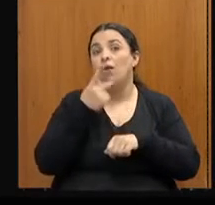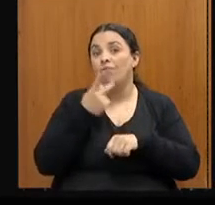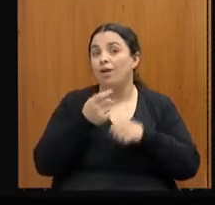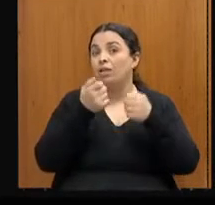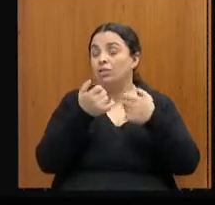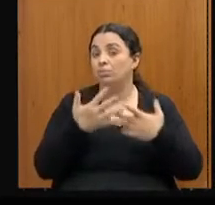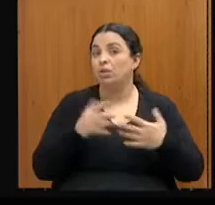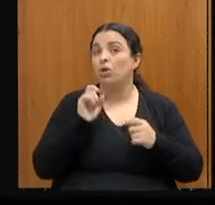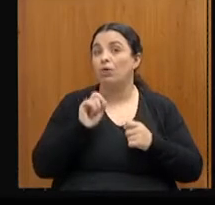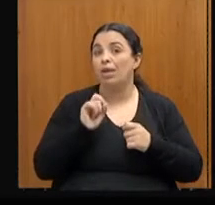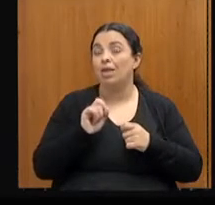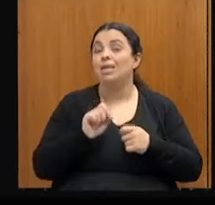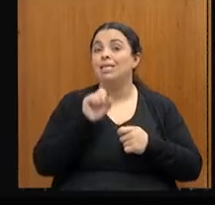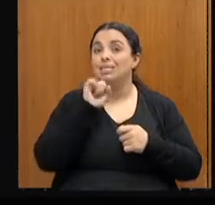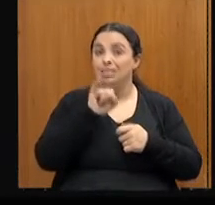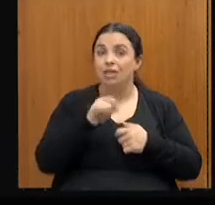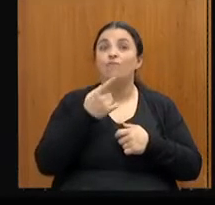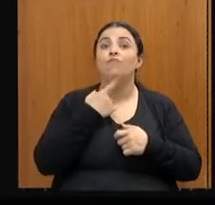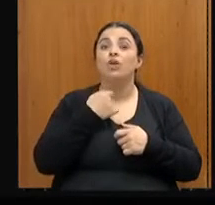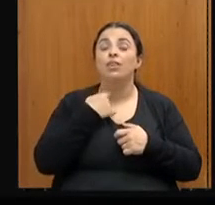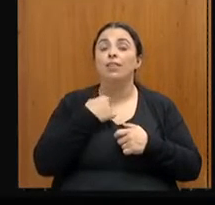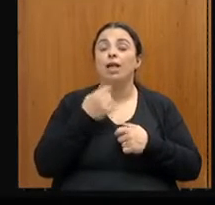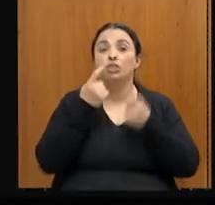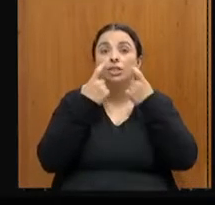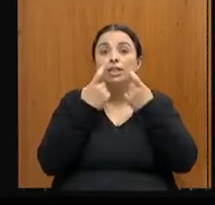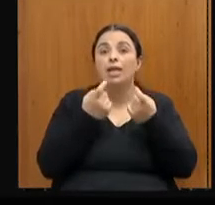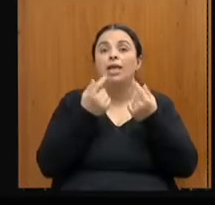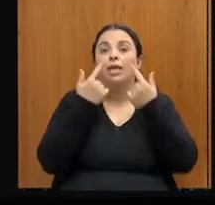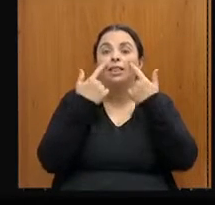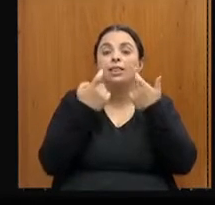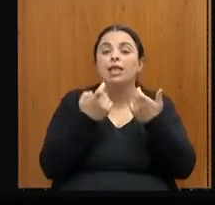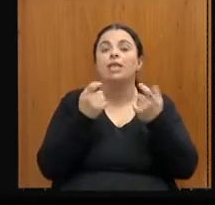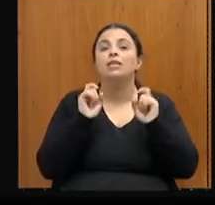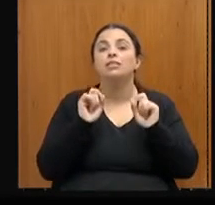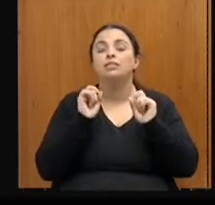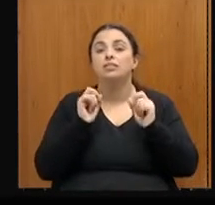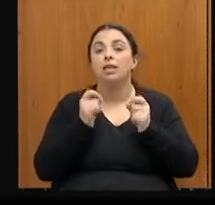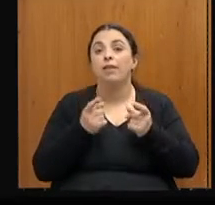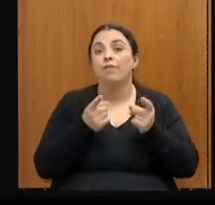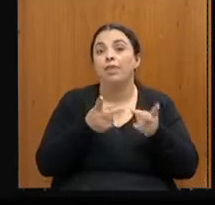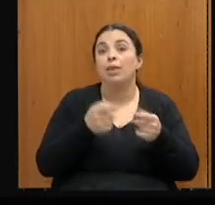consulta à população e por isso